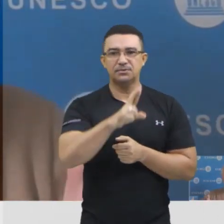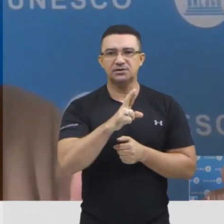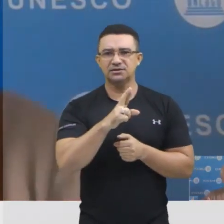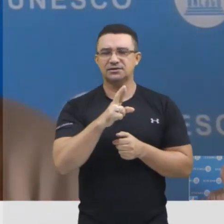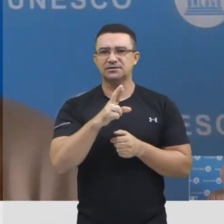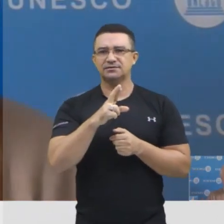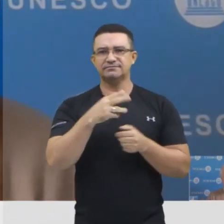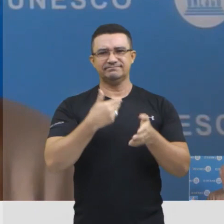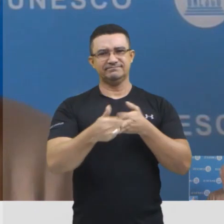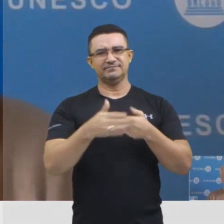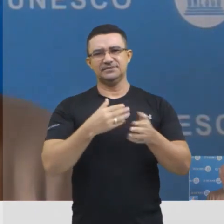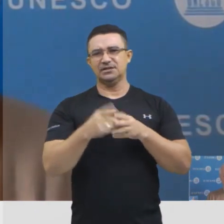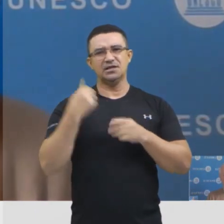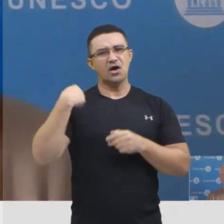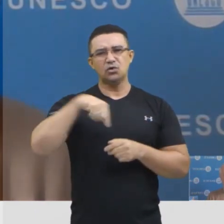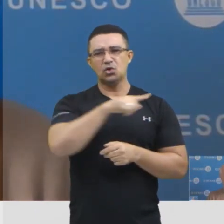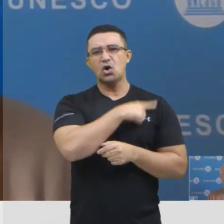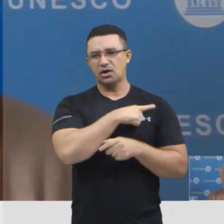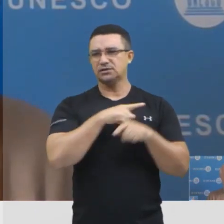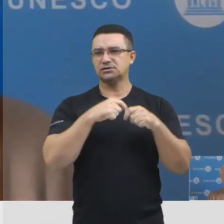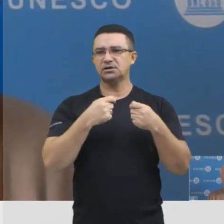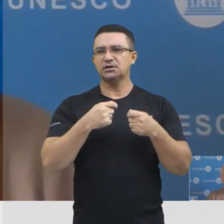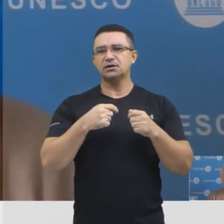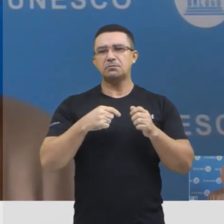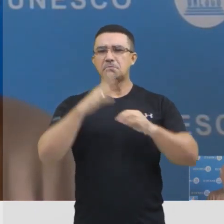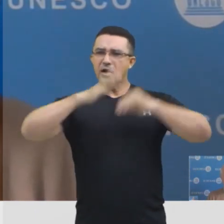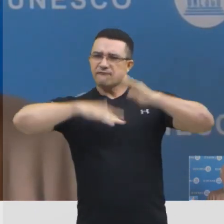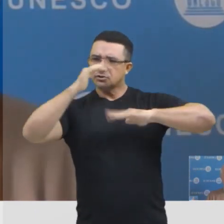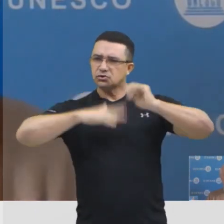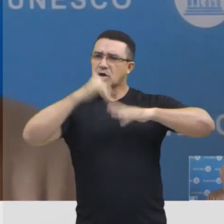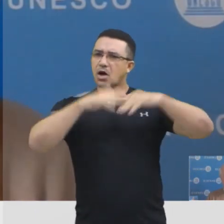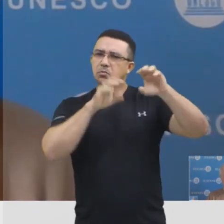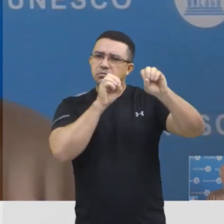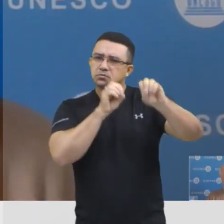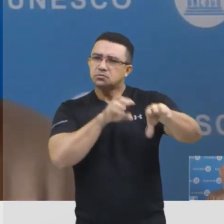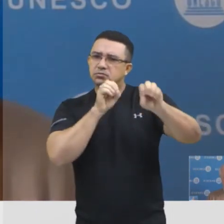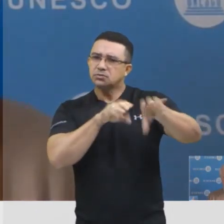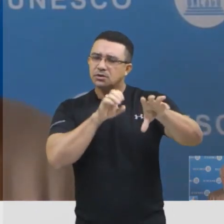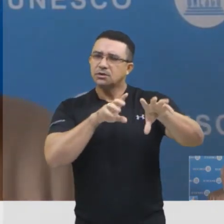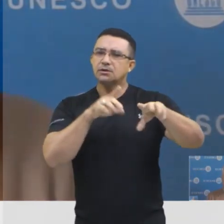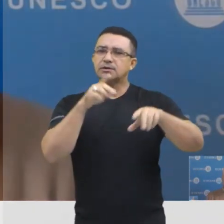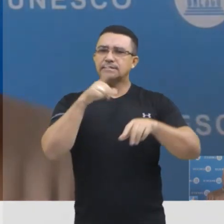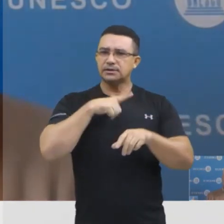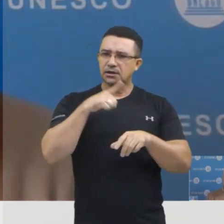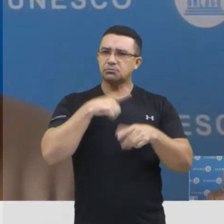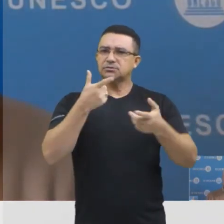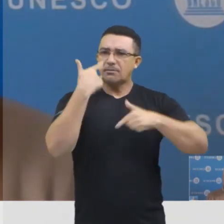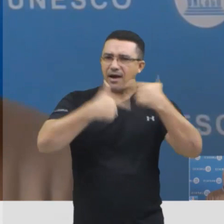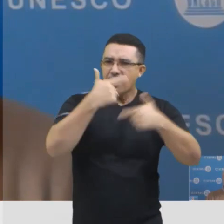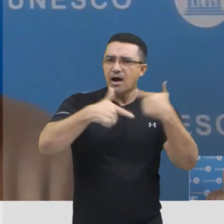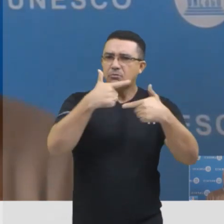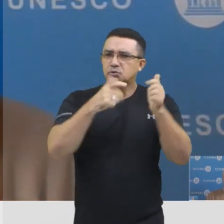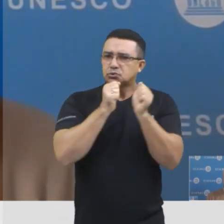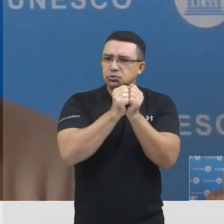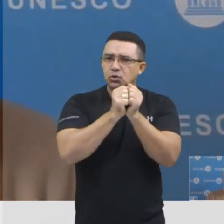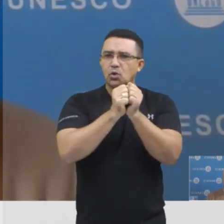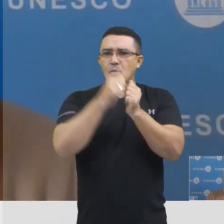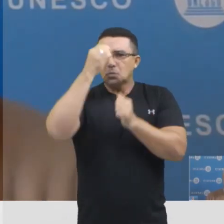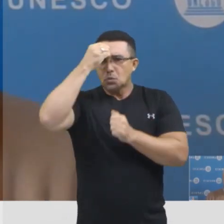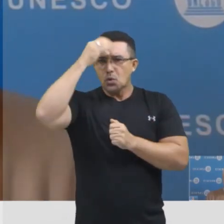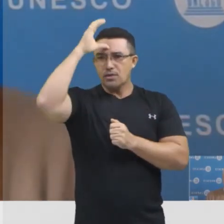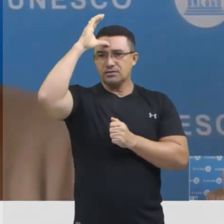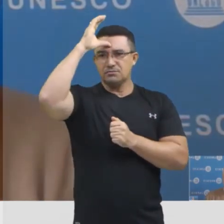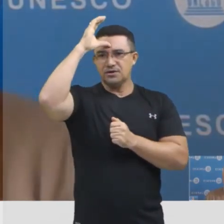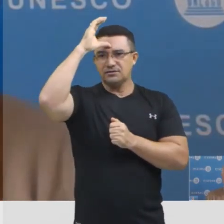qualquer. Nós, como educadores e como professores, lidamos com o conhecimento. Lidamos com o conhecimento que nós